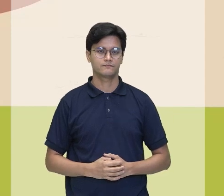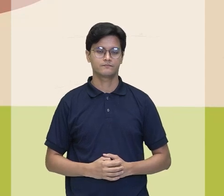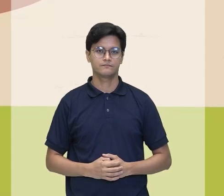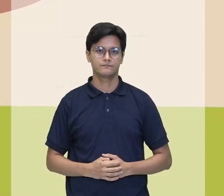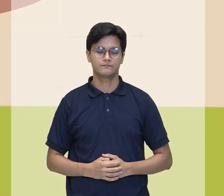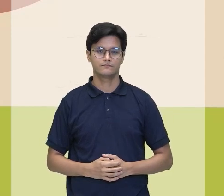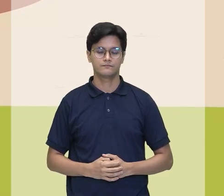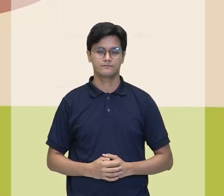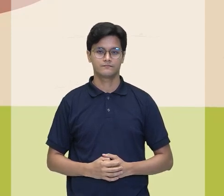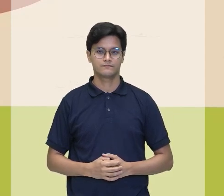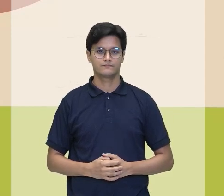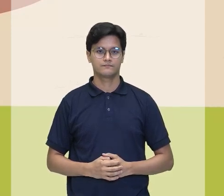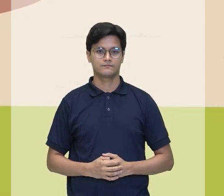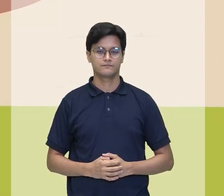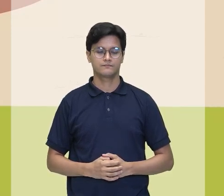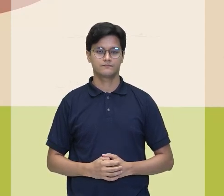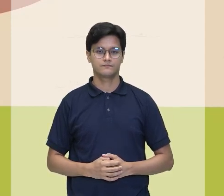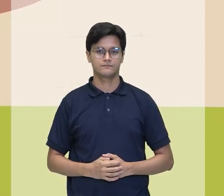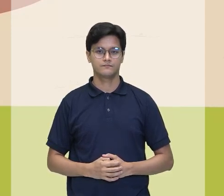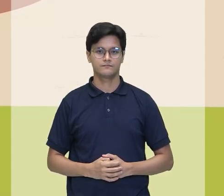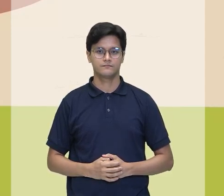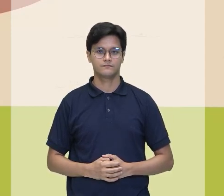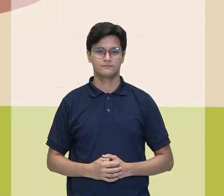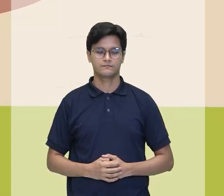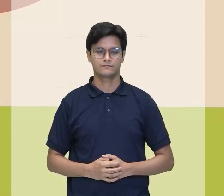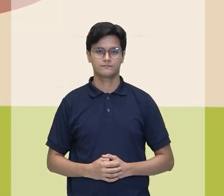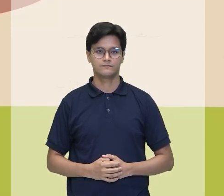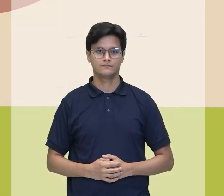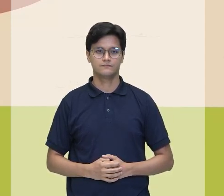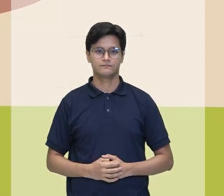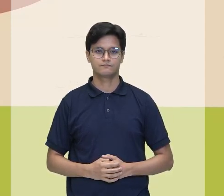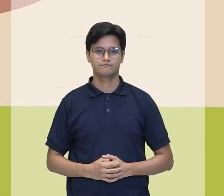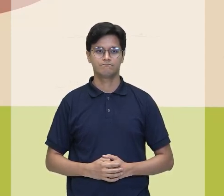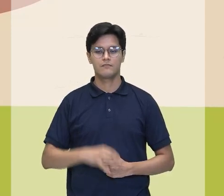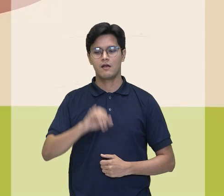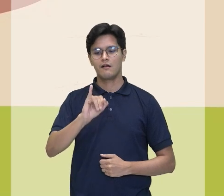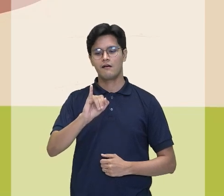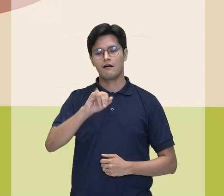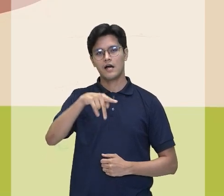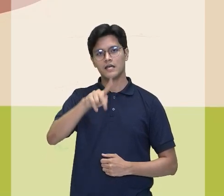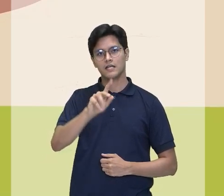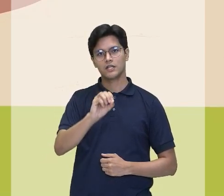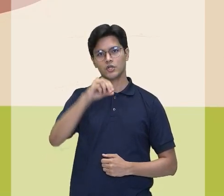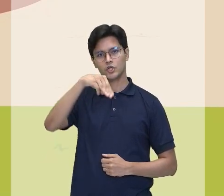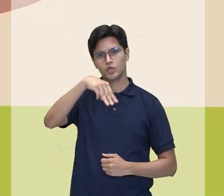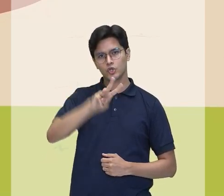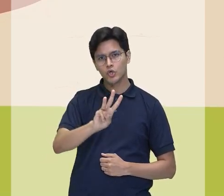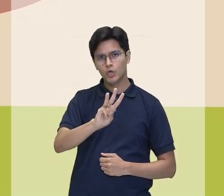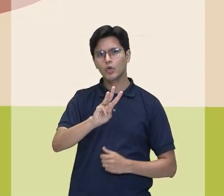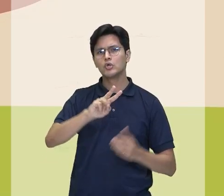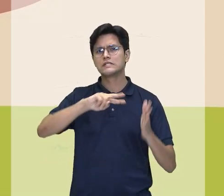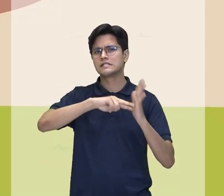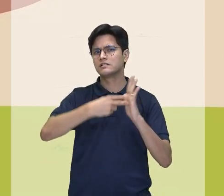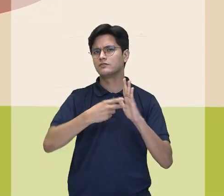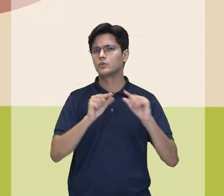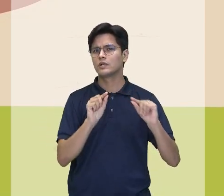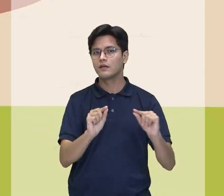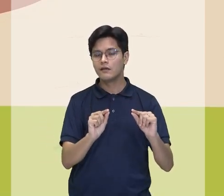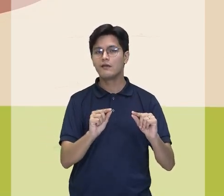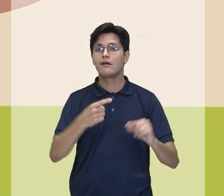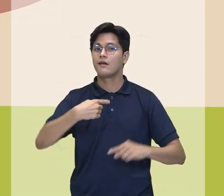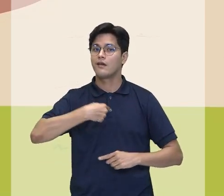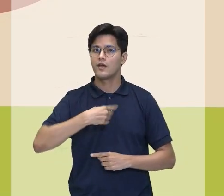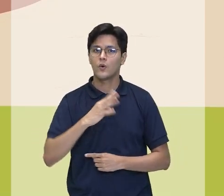Victoria. I know Victoria. I know é eu conheço. Eu conheço quem? A Victoria.